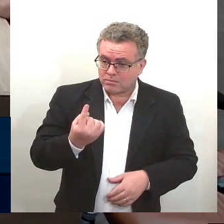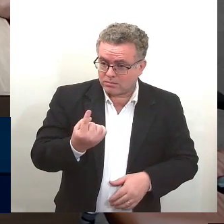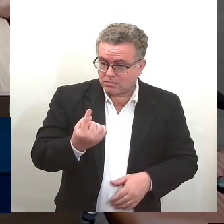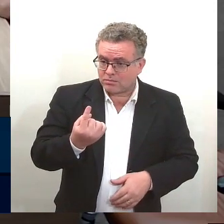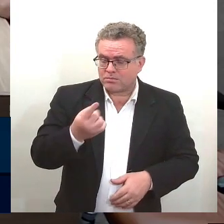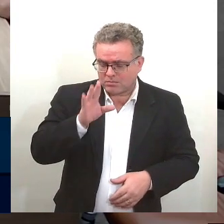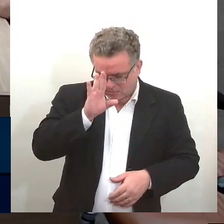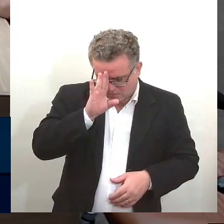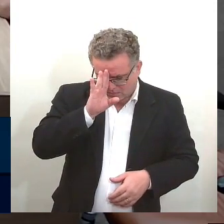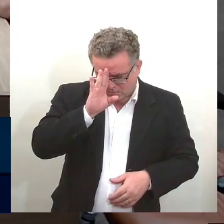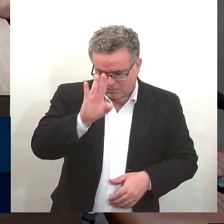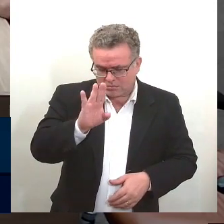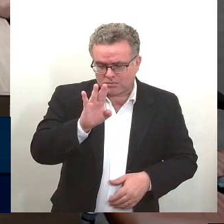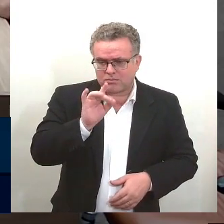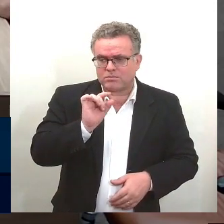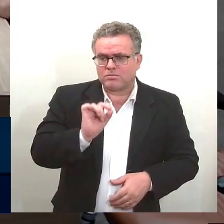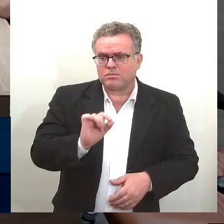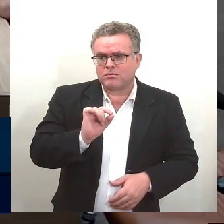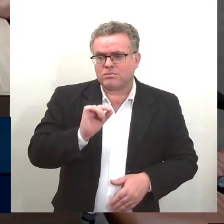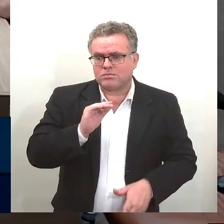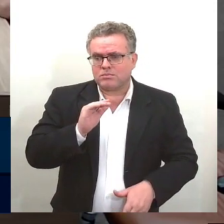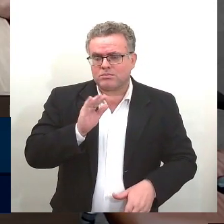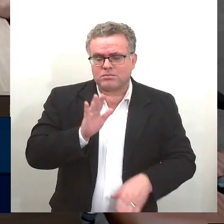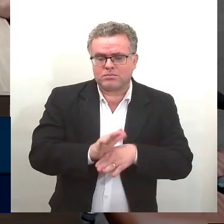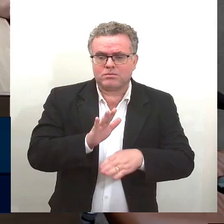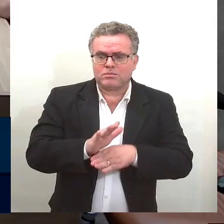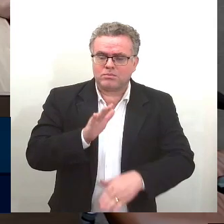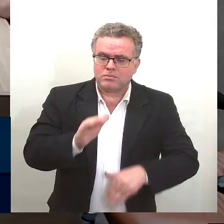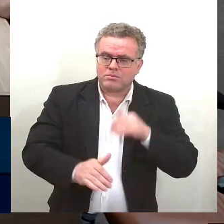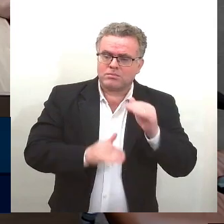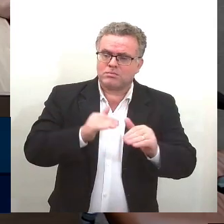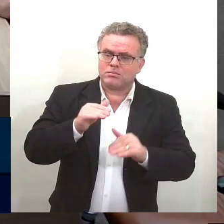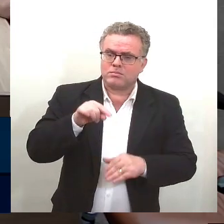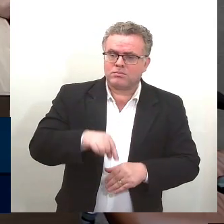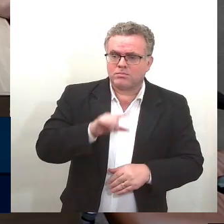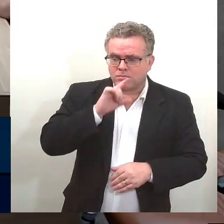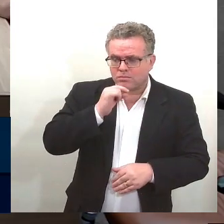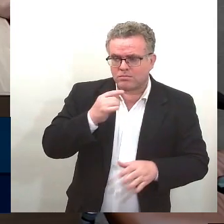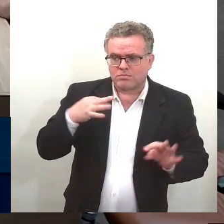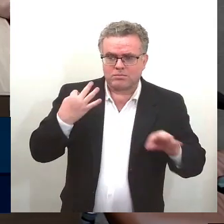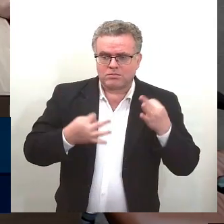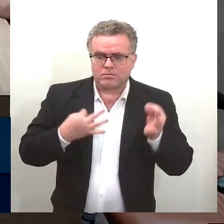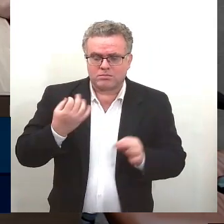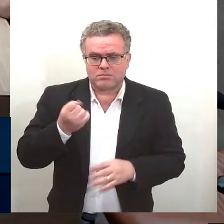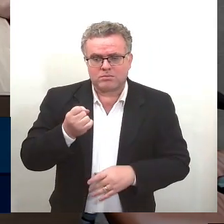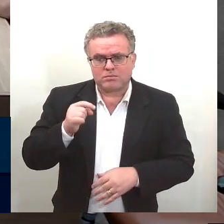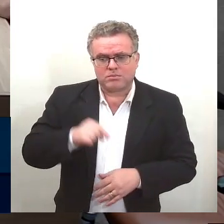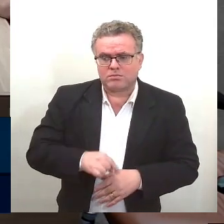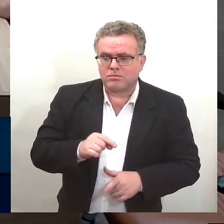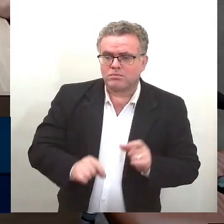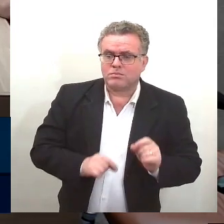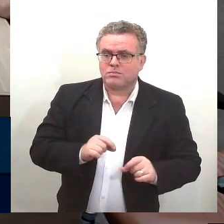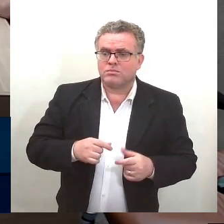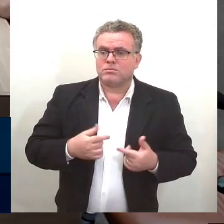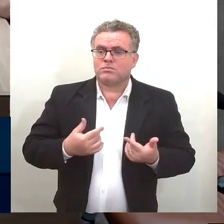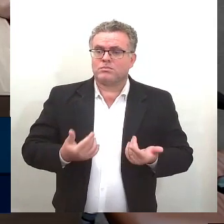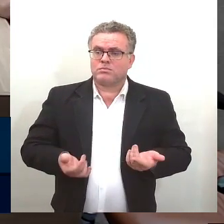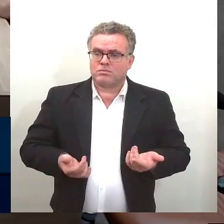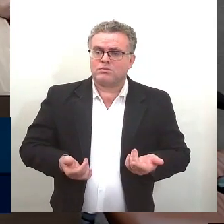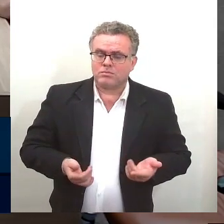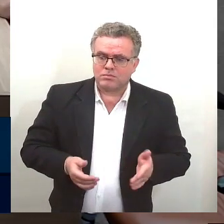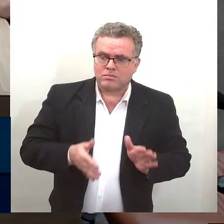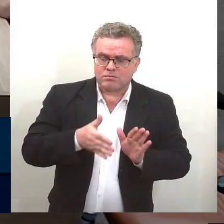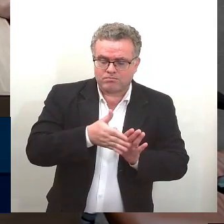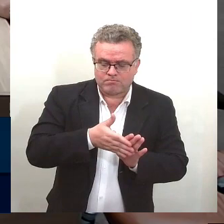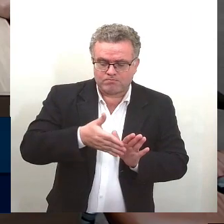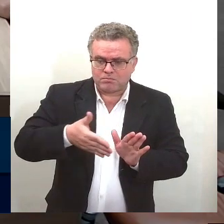desenvolvimento de Aracaju e para o turismo sergipano. Ele falou da duplicação da rodovia dos náufragos e